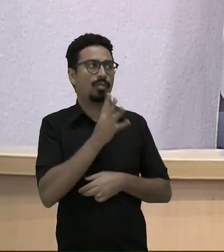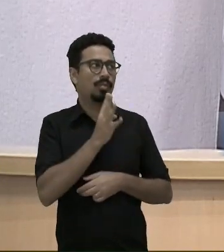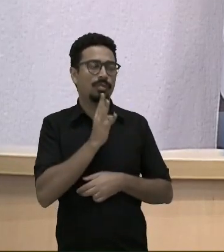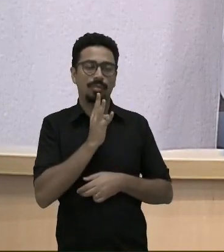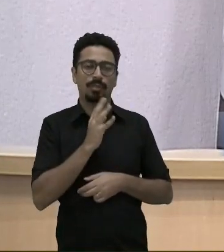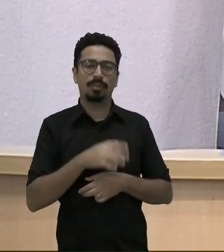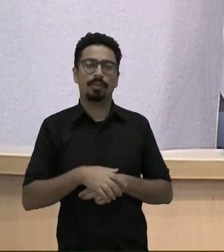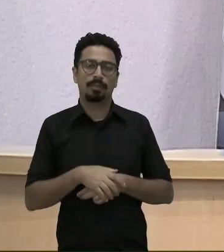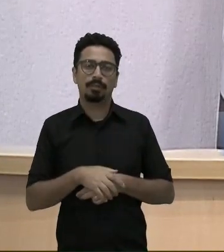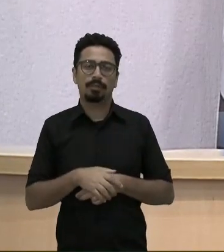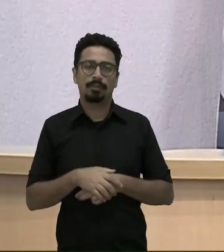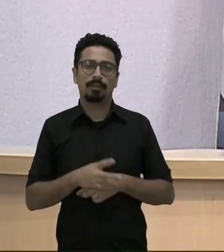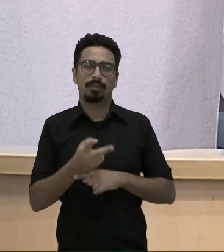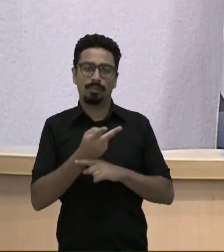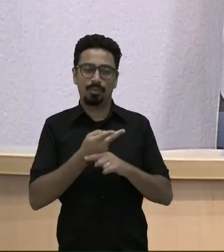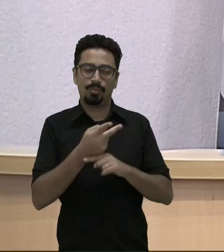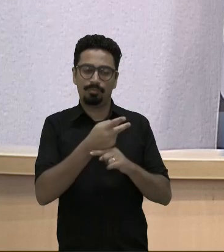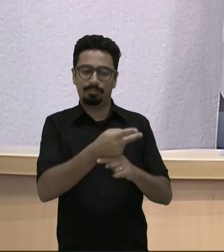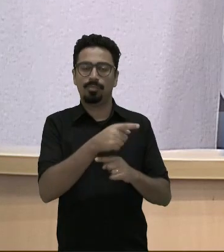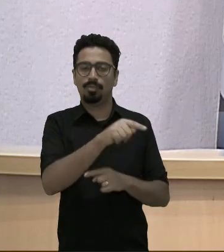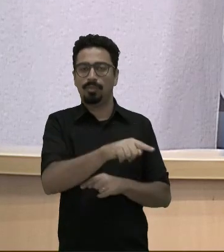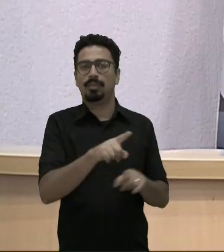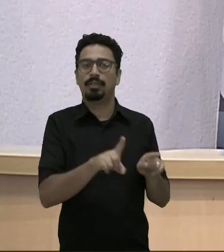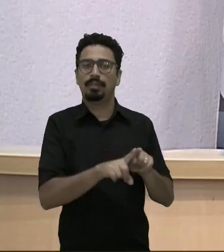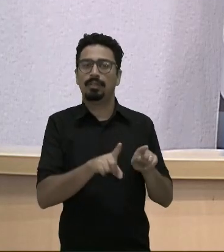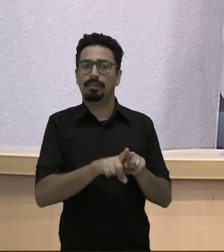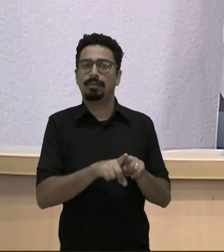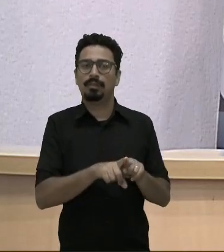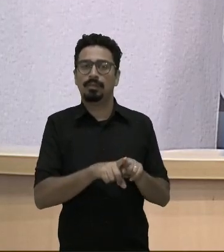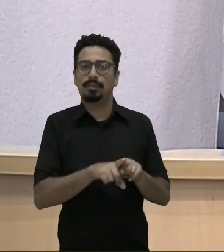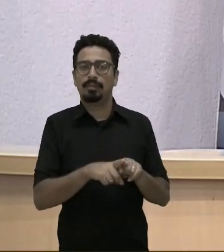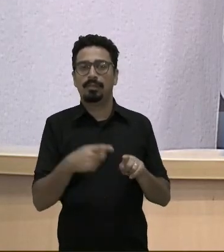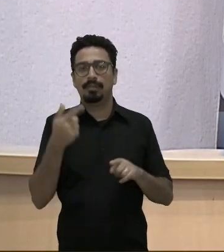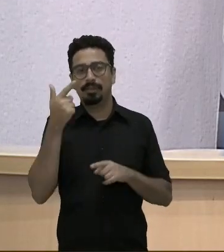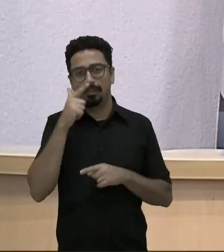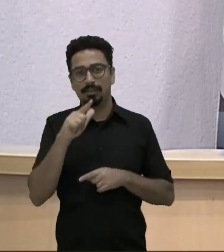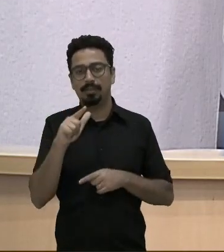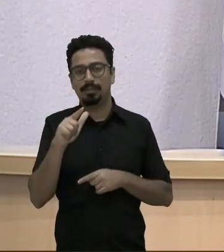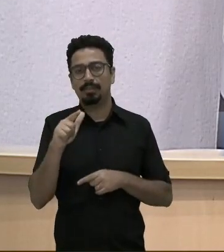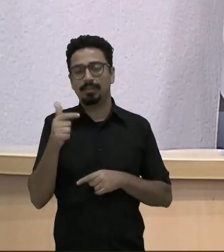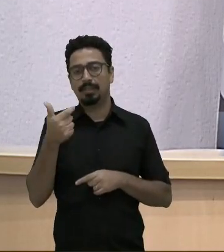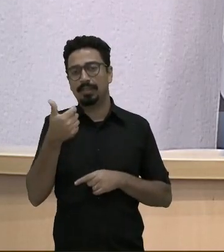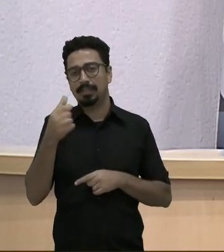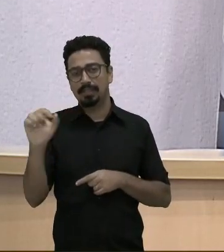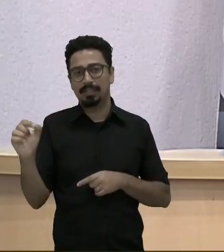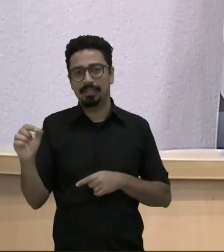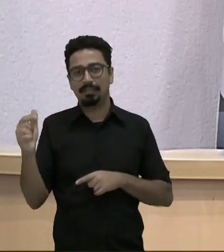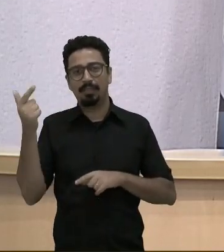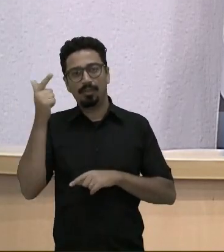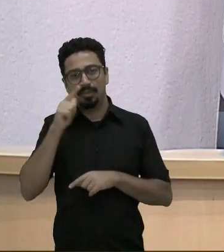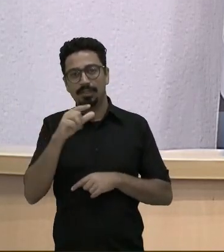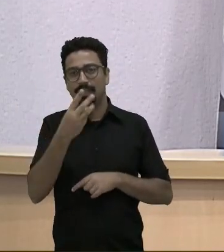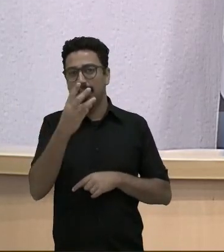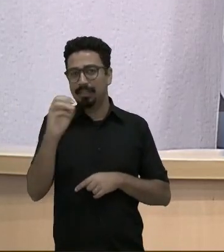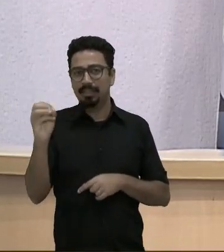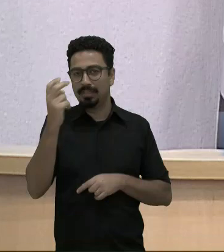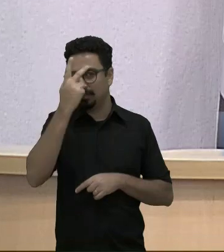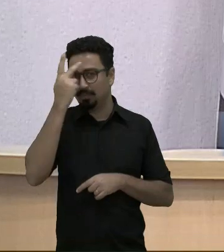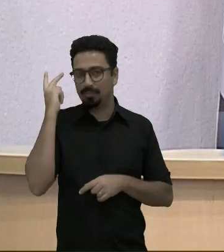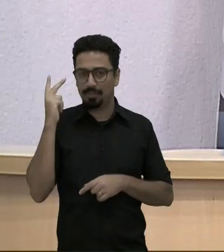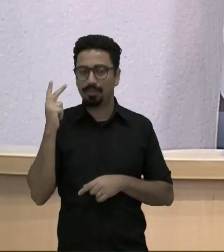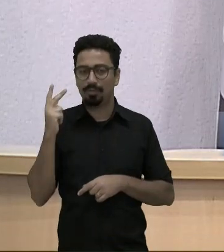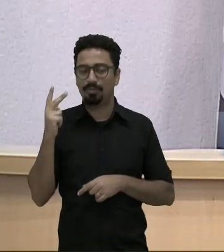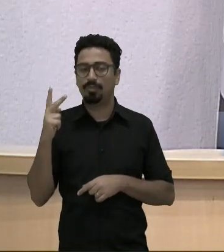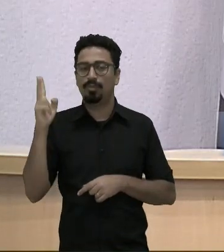Pessoal, procura ele que você vai, olha, você se ganhava 100, vai ganhar 300. Entendeu? Uma pessoa digna da